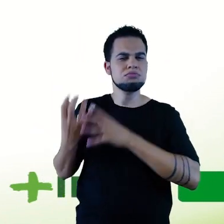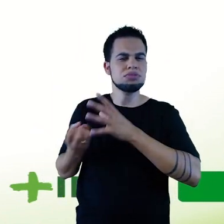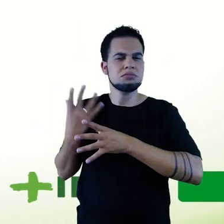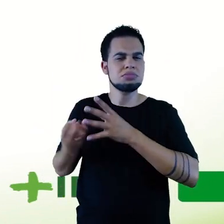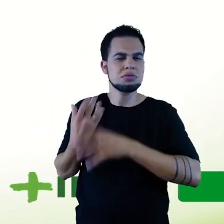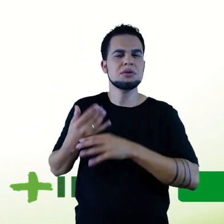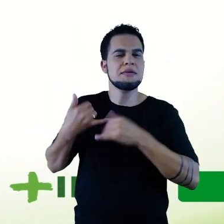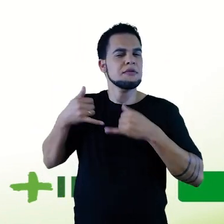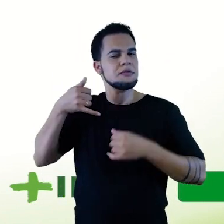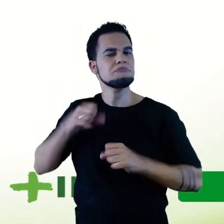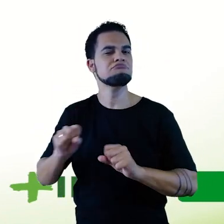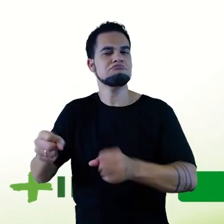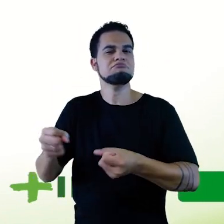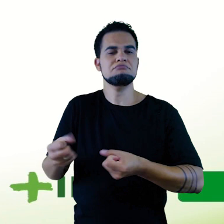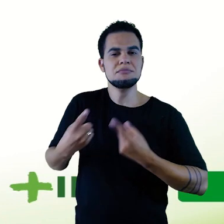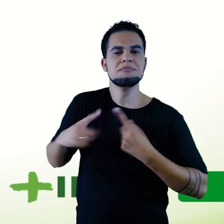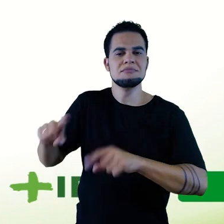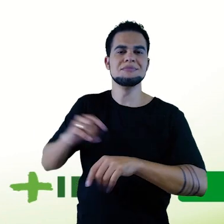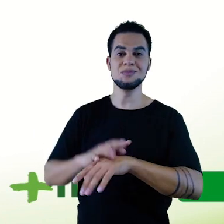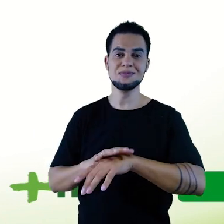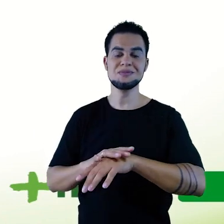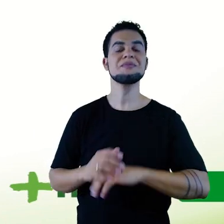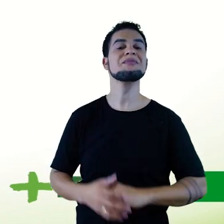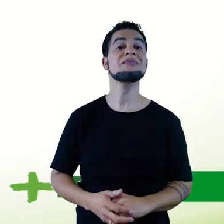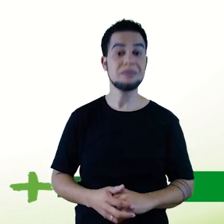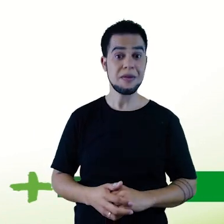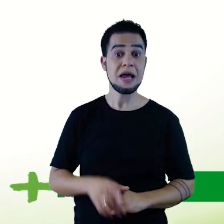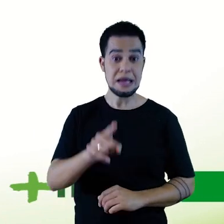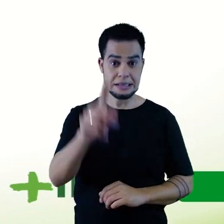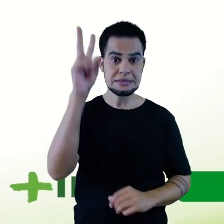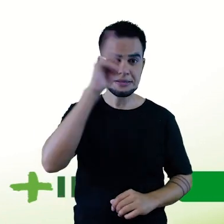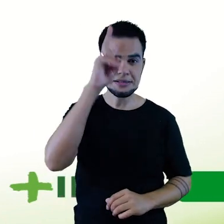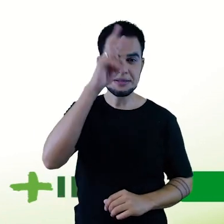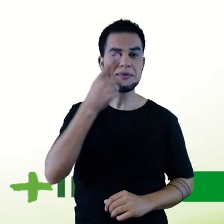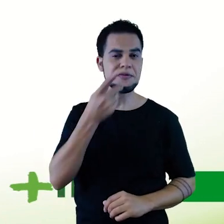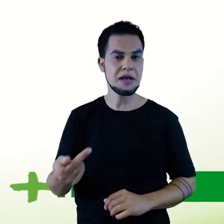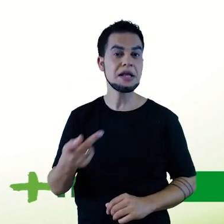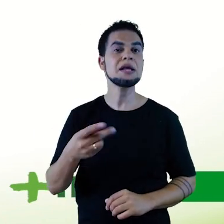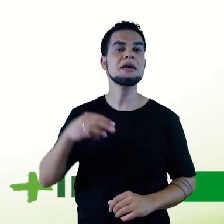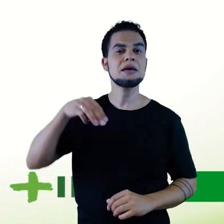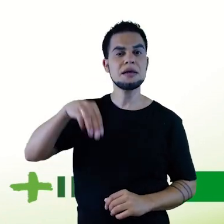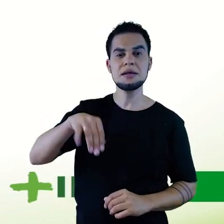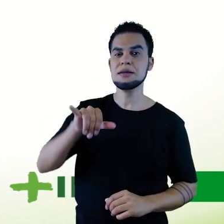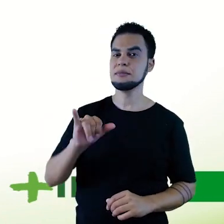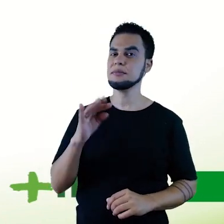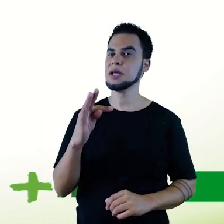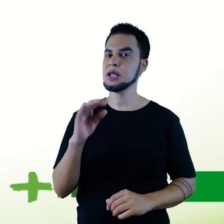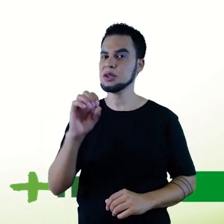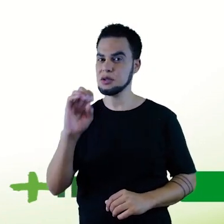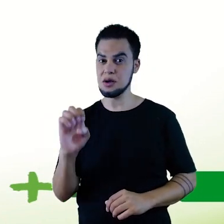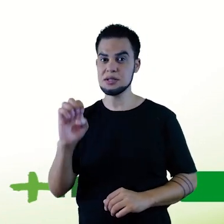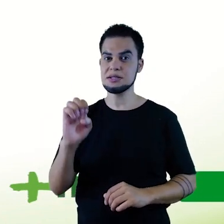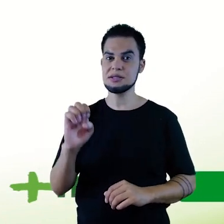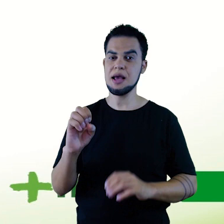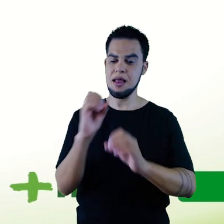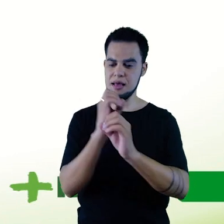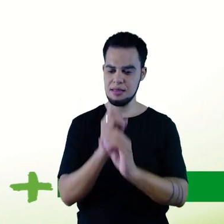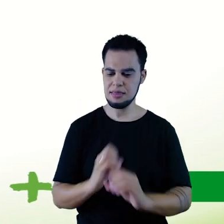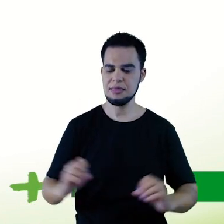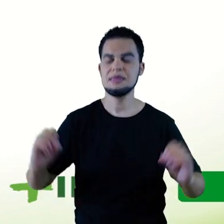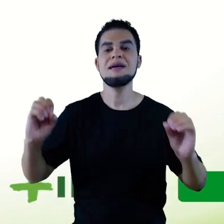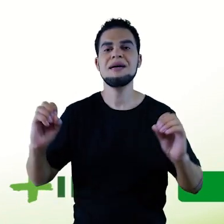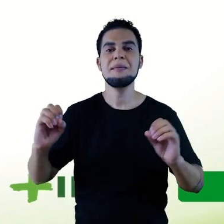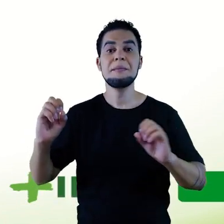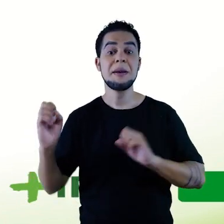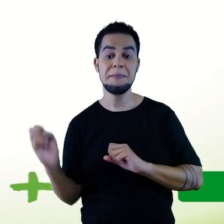produtividade, resistência a doenças. DNA é material genético. E você lembra que eu falei que durante a mitose a célula replica o material genético dela para